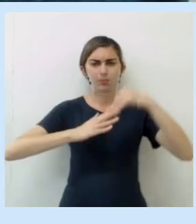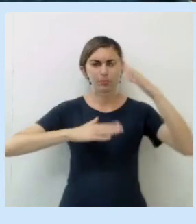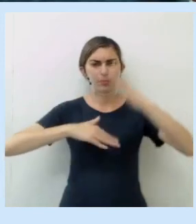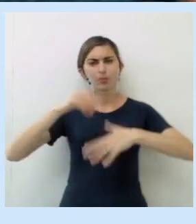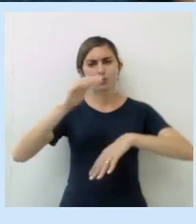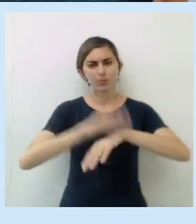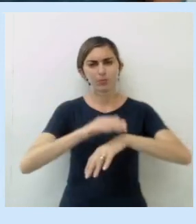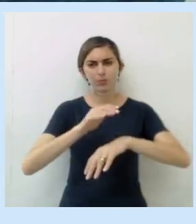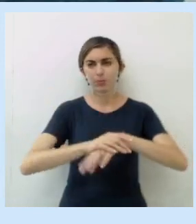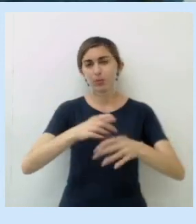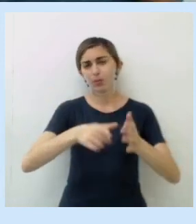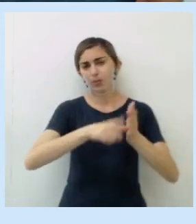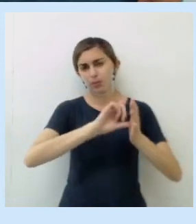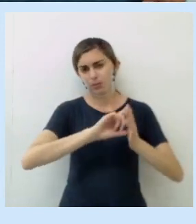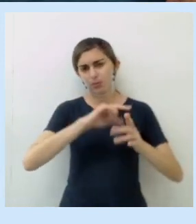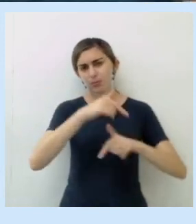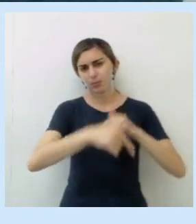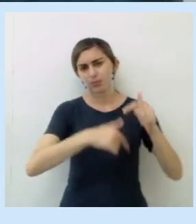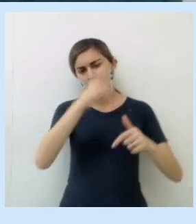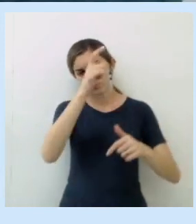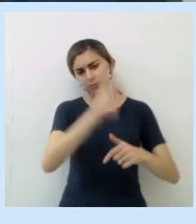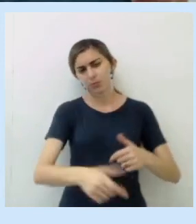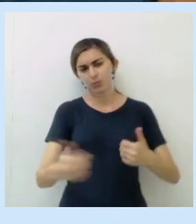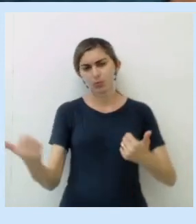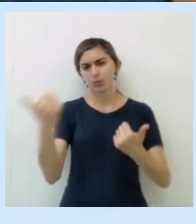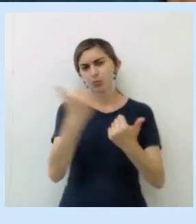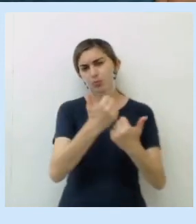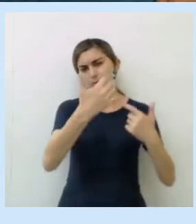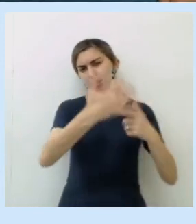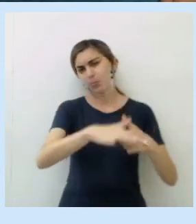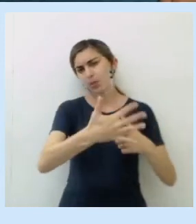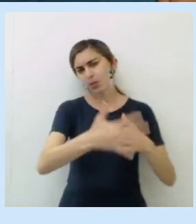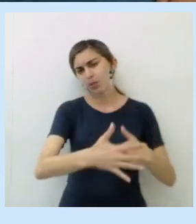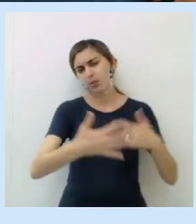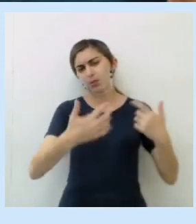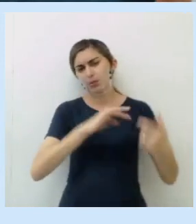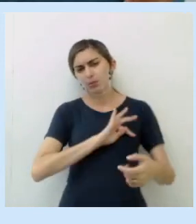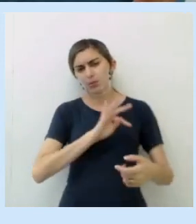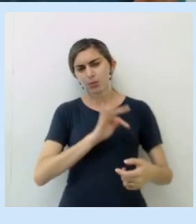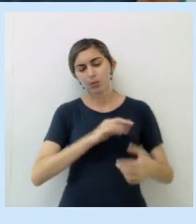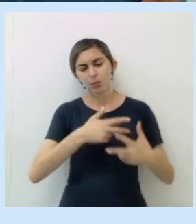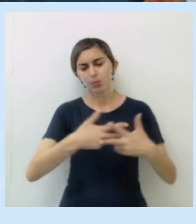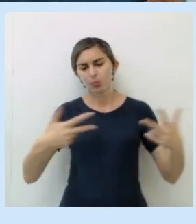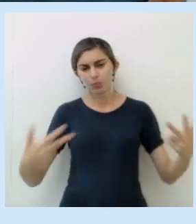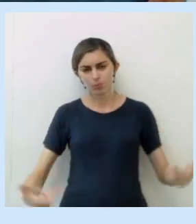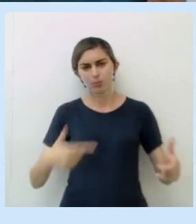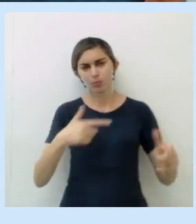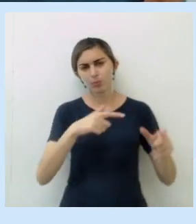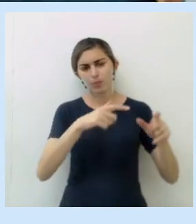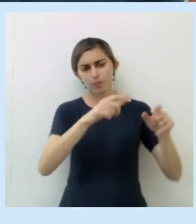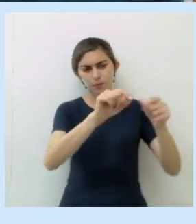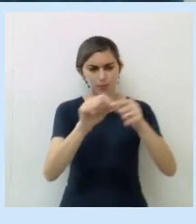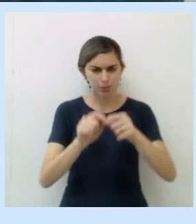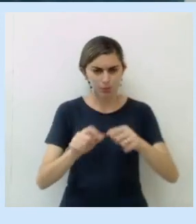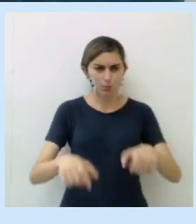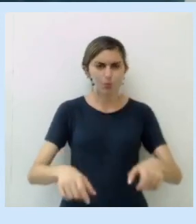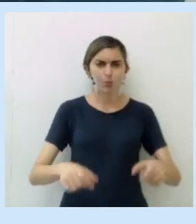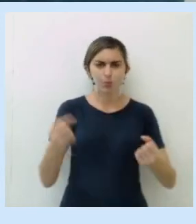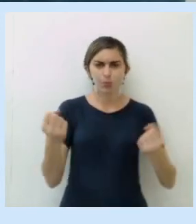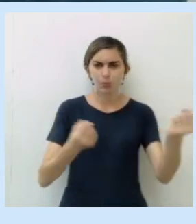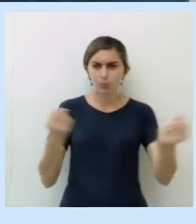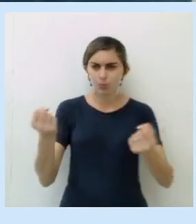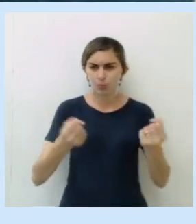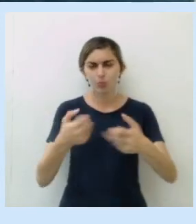obra anteriormente empregada é substituída por máquinas e técnicos qualificados em operá-las. Então vocês vão ver